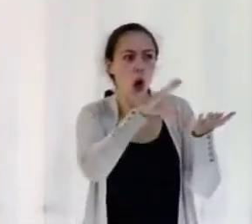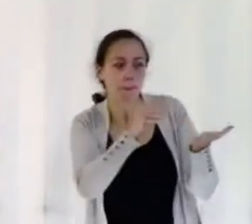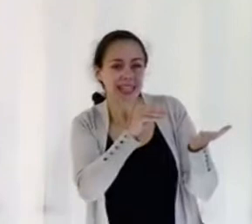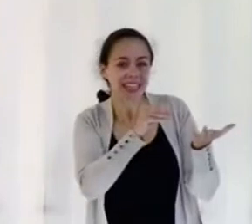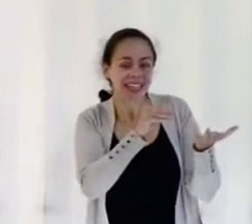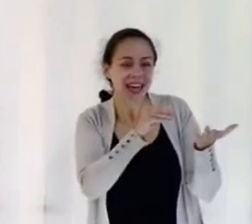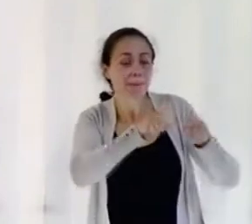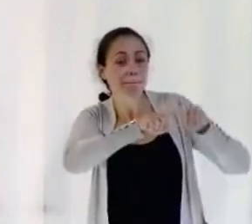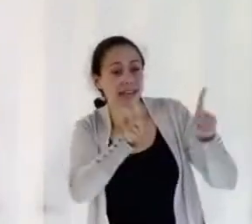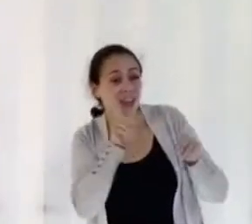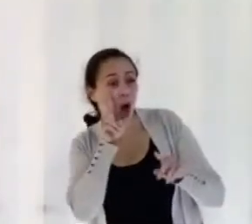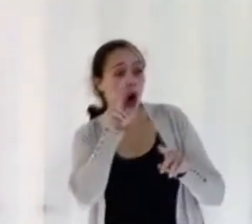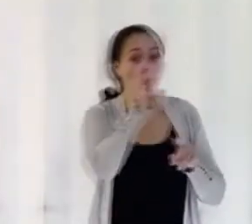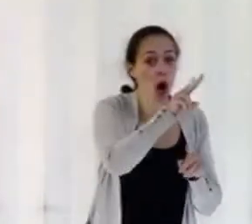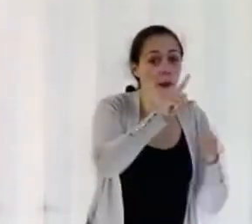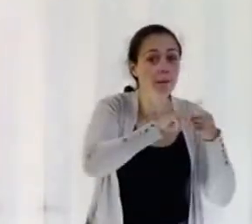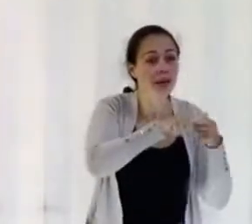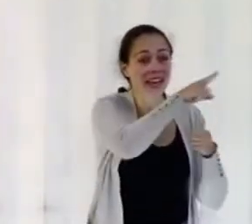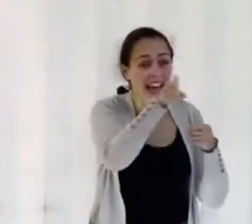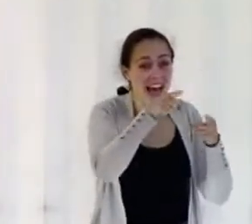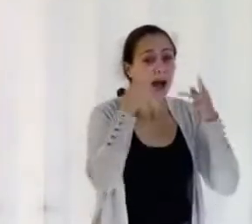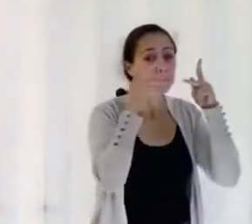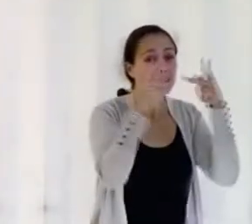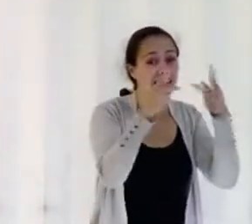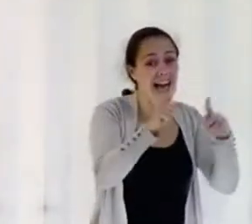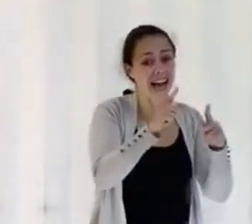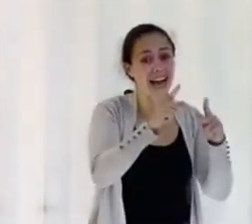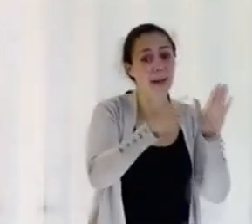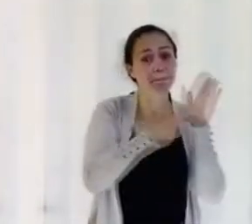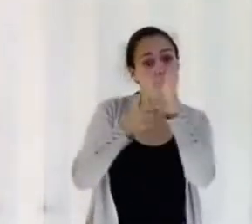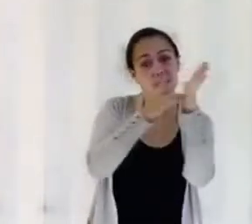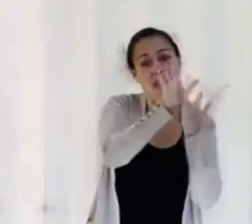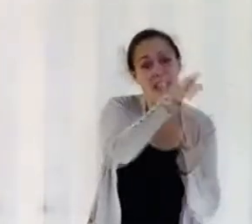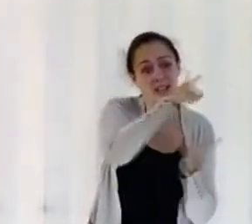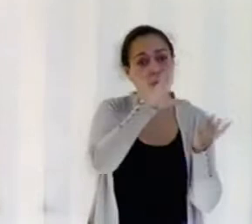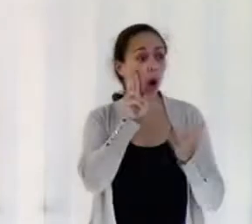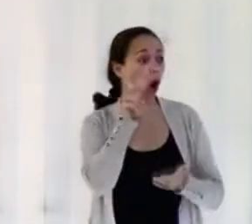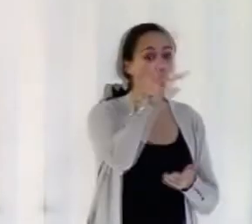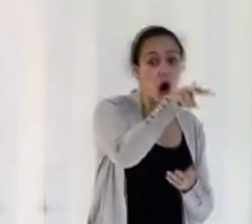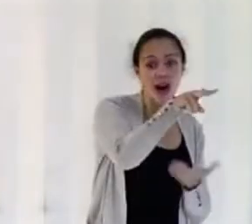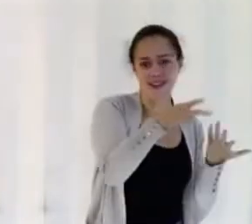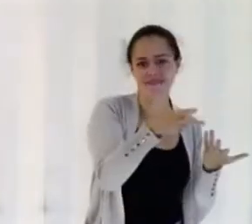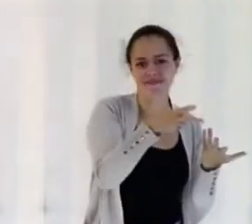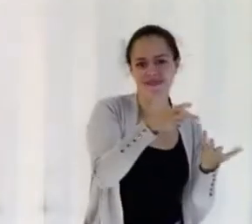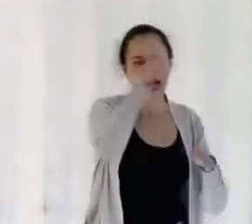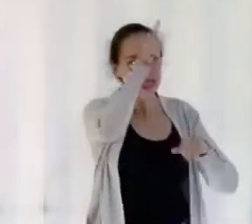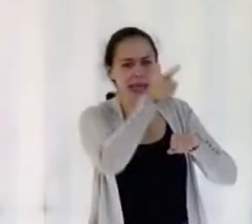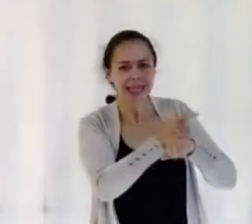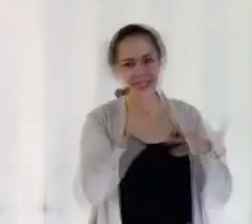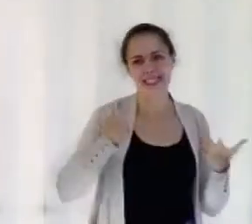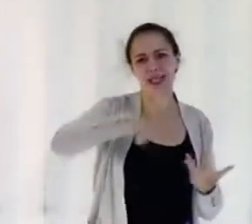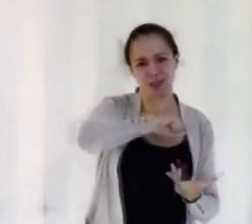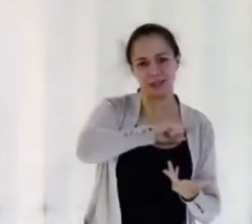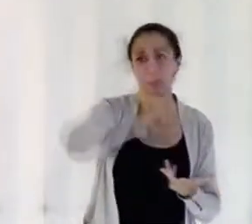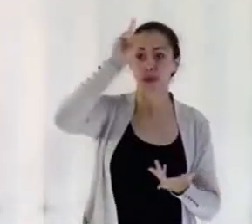do seu povo. Deus levantou homens a fim de pastorear o coração. Deus levantou homens e capacitou homens